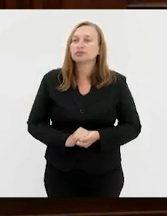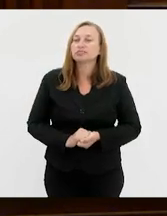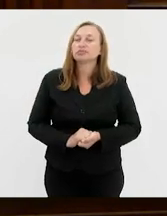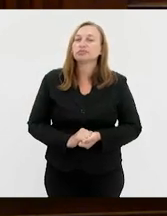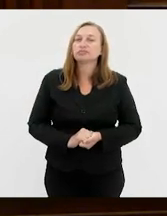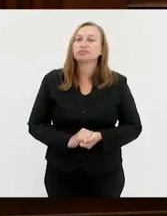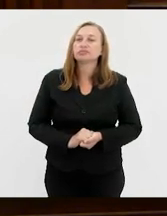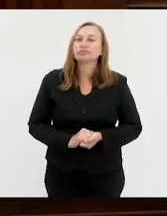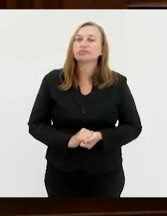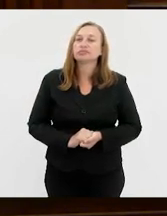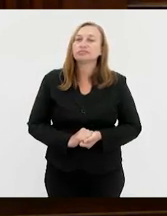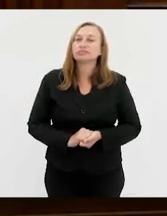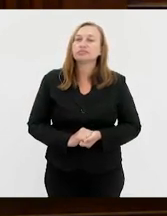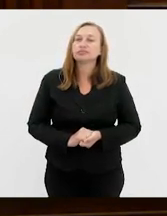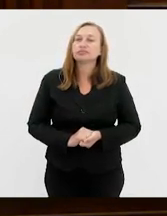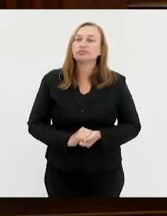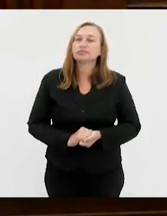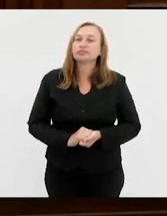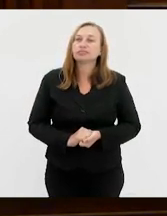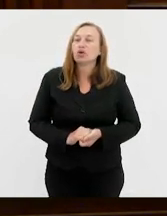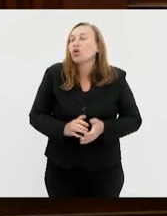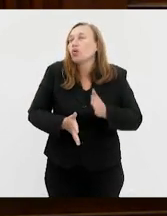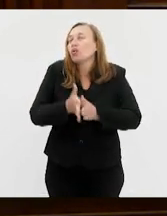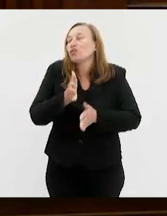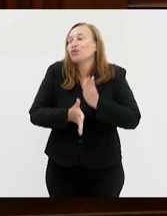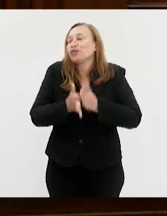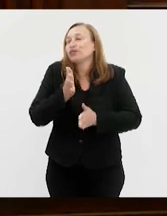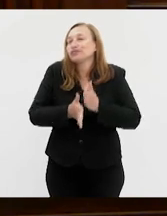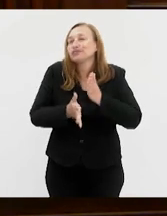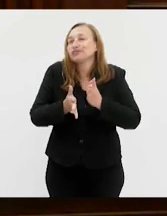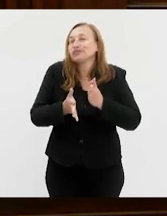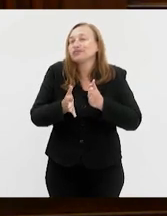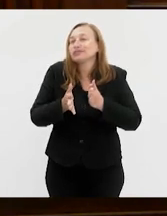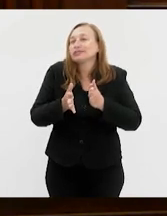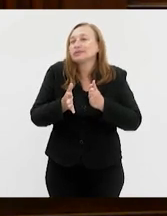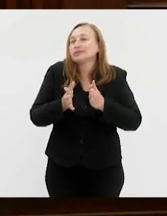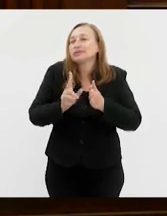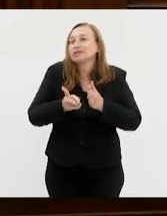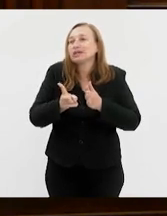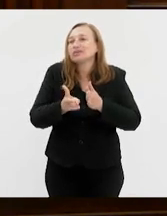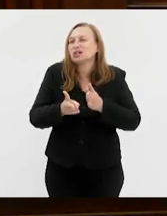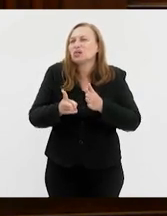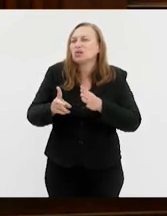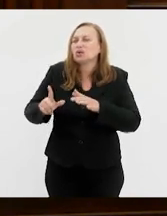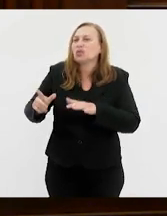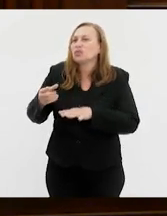do... eu confundo lá o... no antigo TRE.